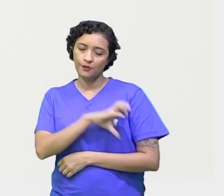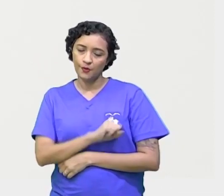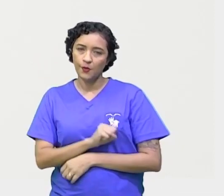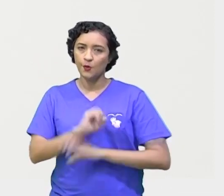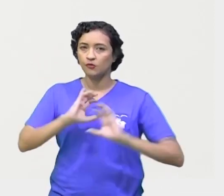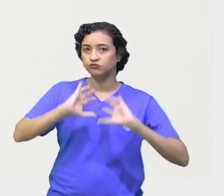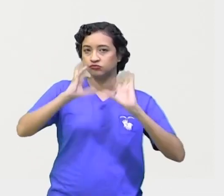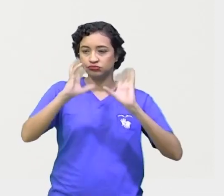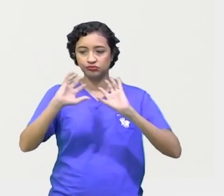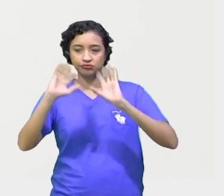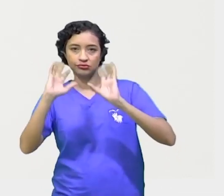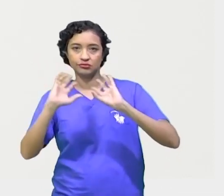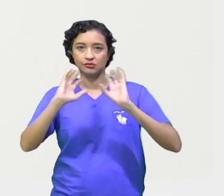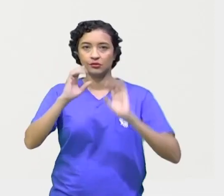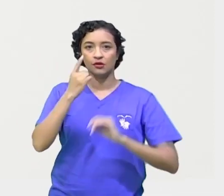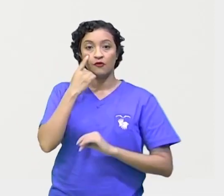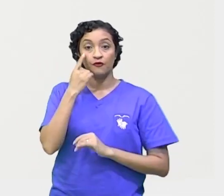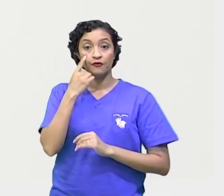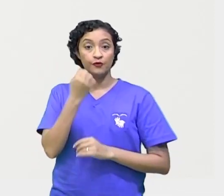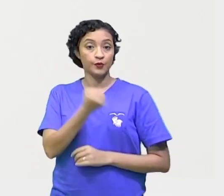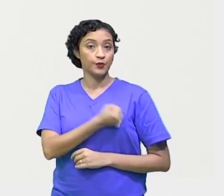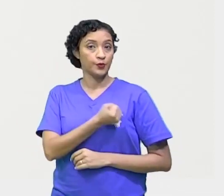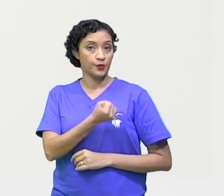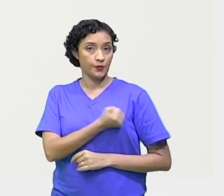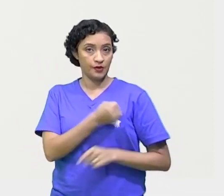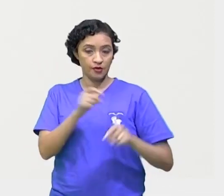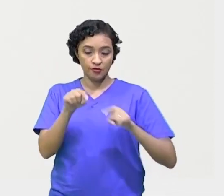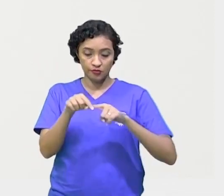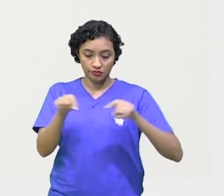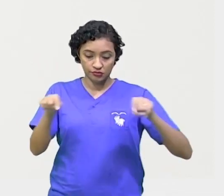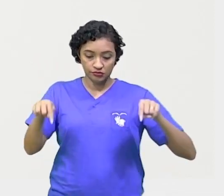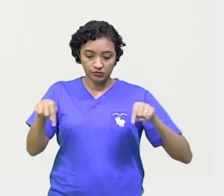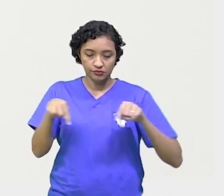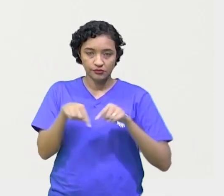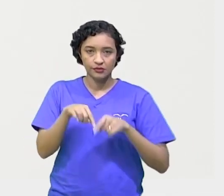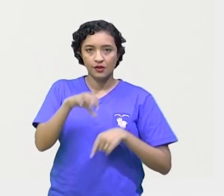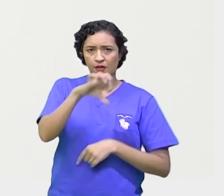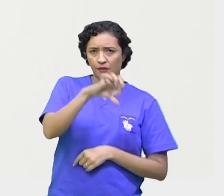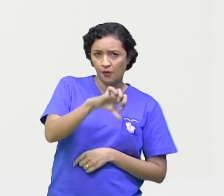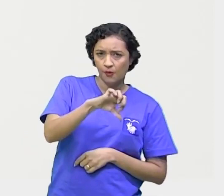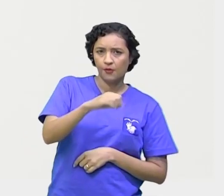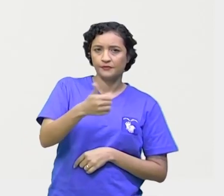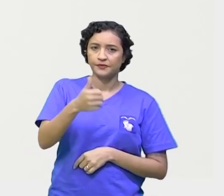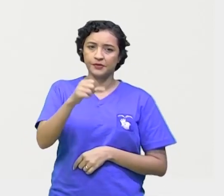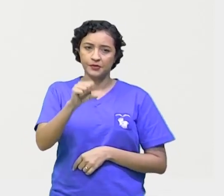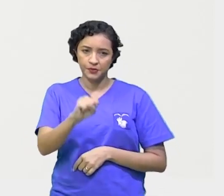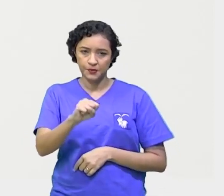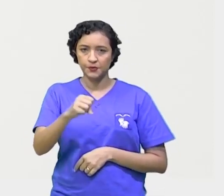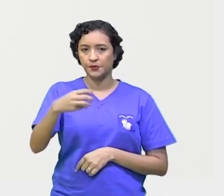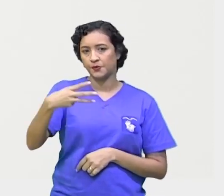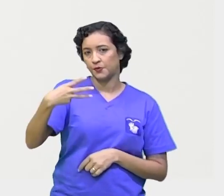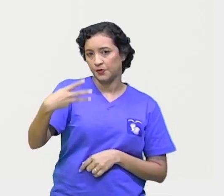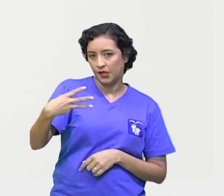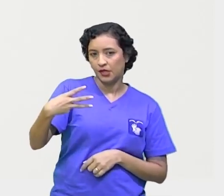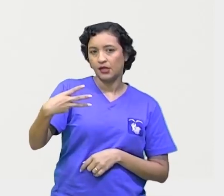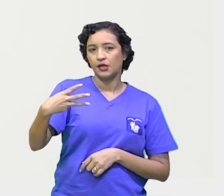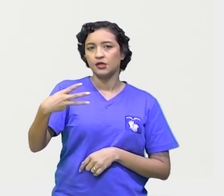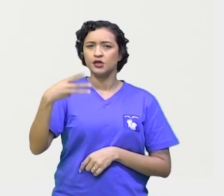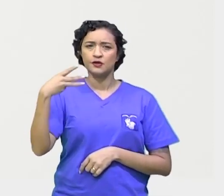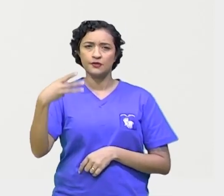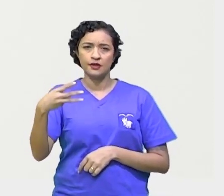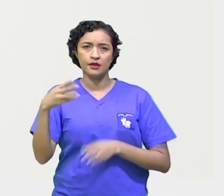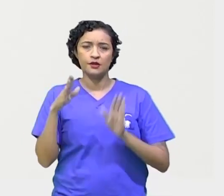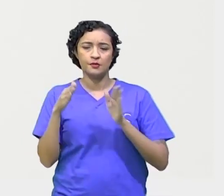as seguintes dimensões tão Observe que a quarta tem várias dimensões né 9:18 seis 3243 para